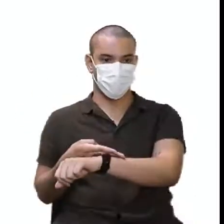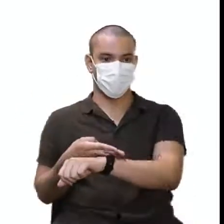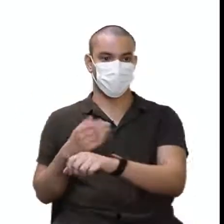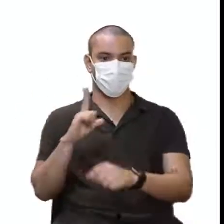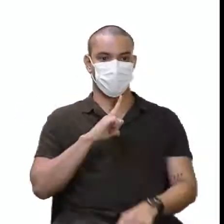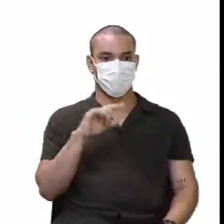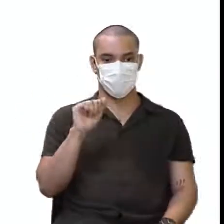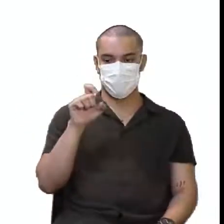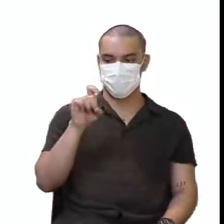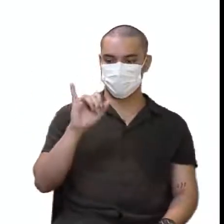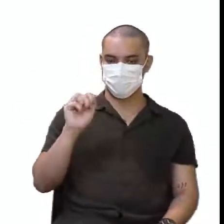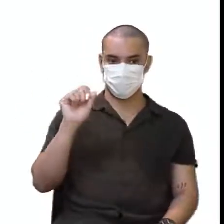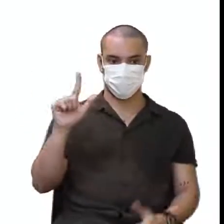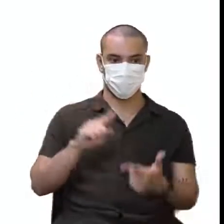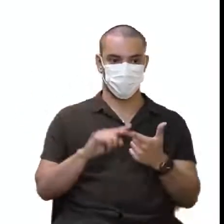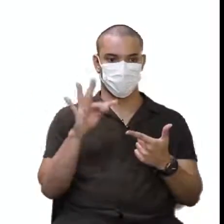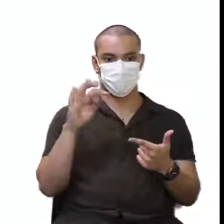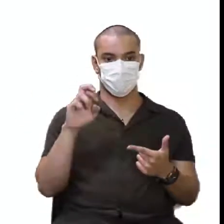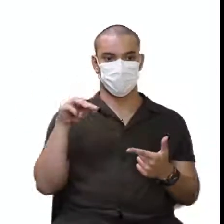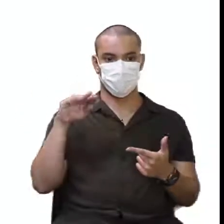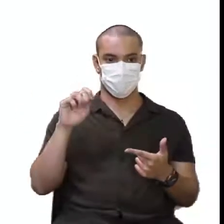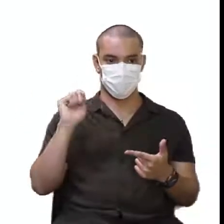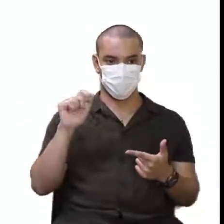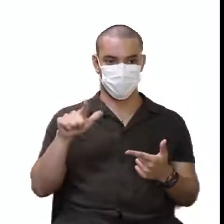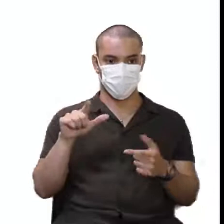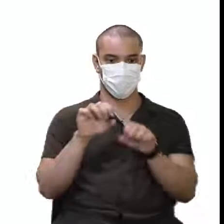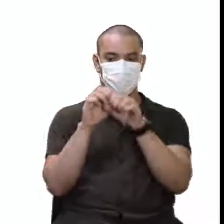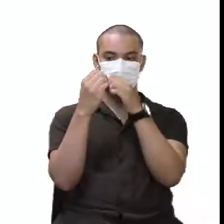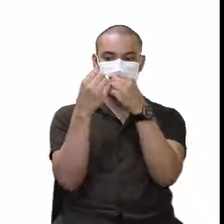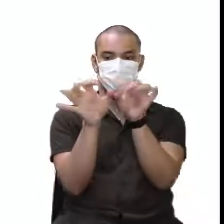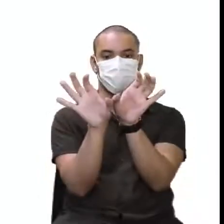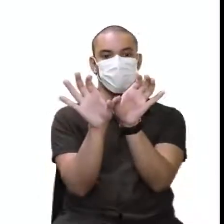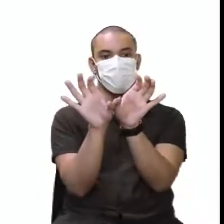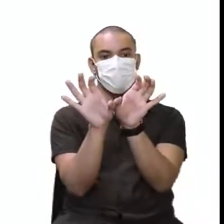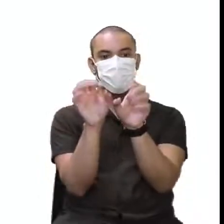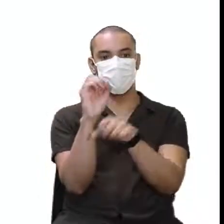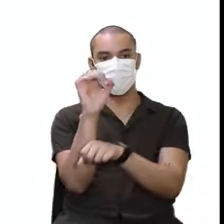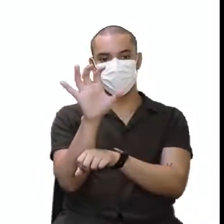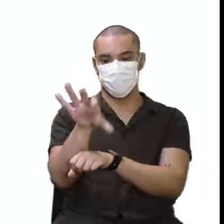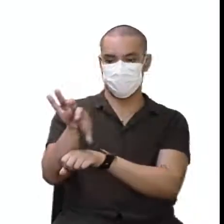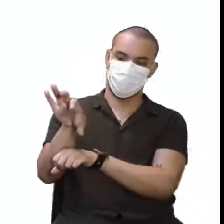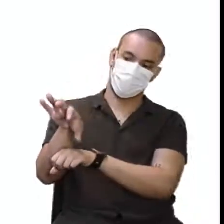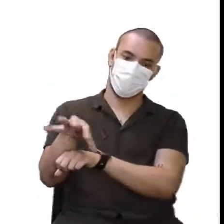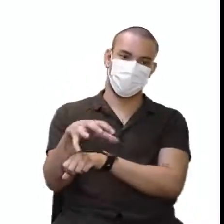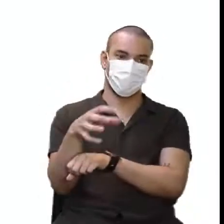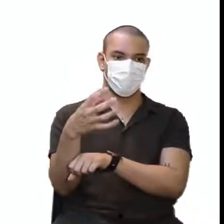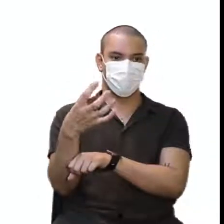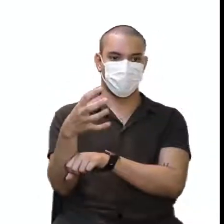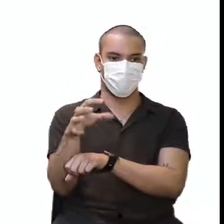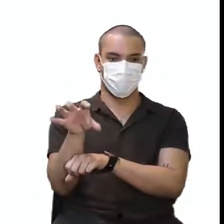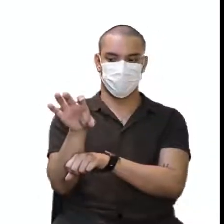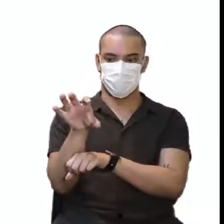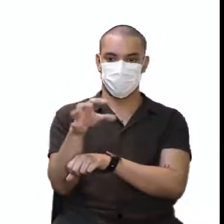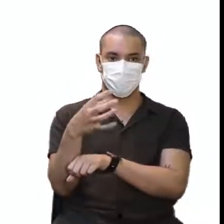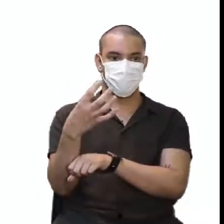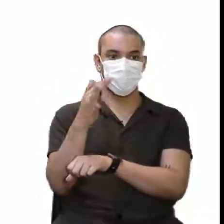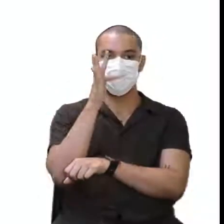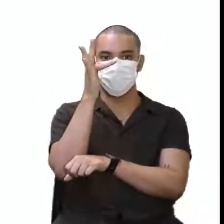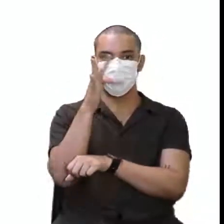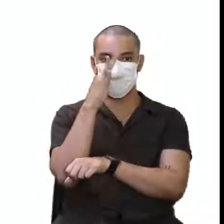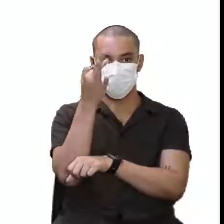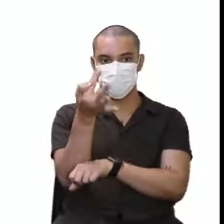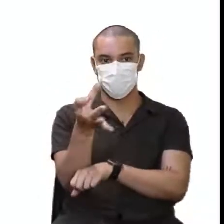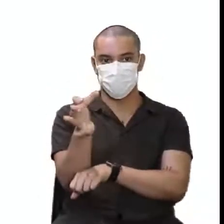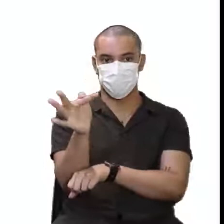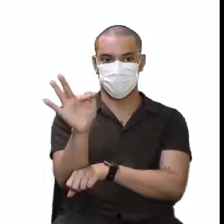ou terminal. A terminal, como vocês estão vendo aqui, é bem no ápicezinho, né? A terminação do caule. A axial, a gente chama que é como se